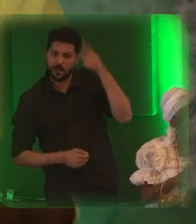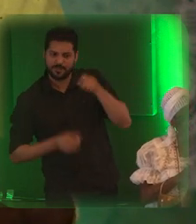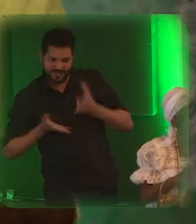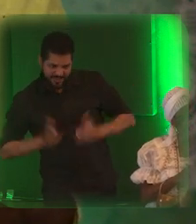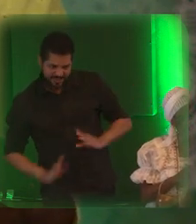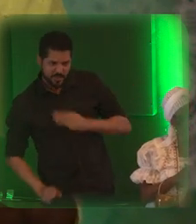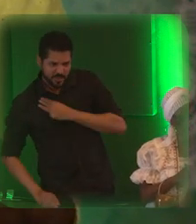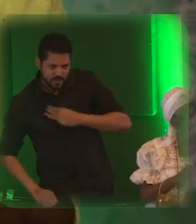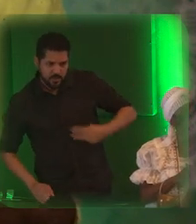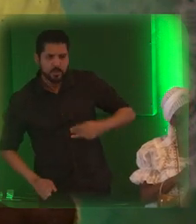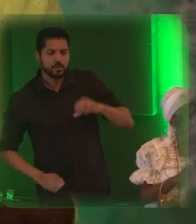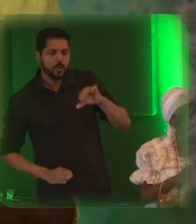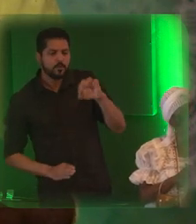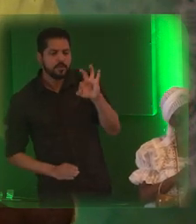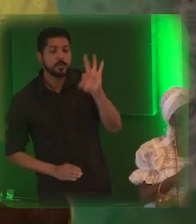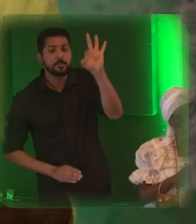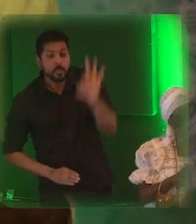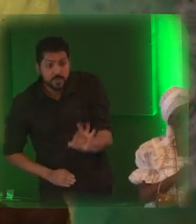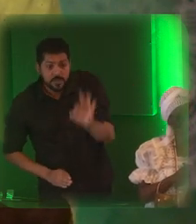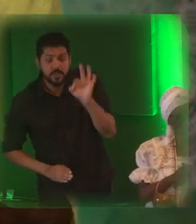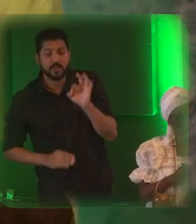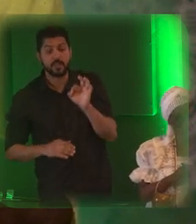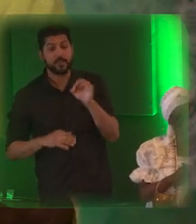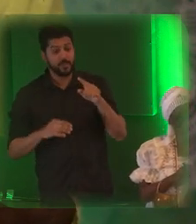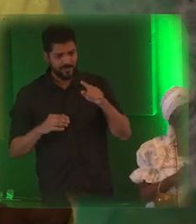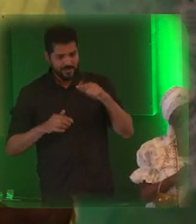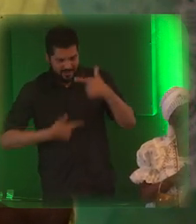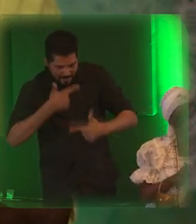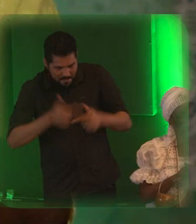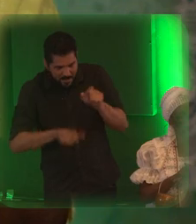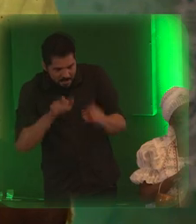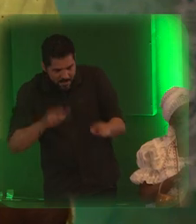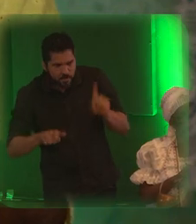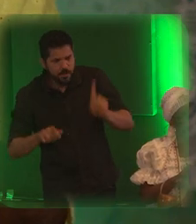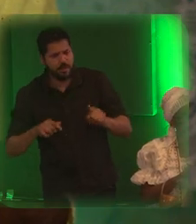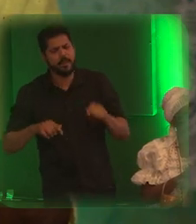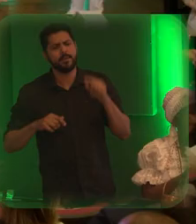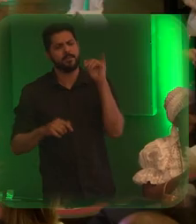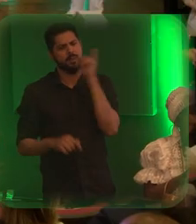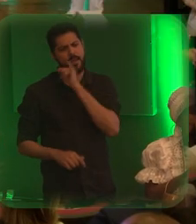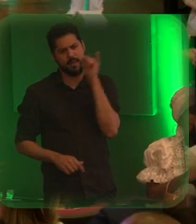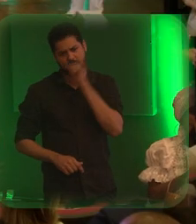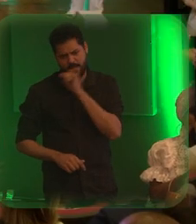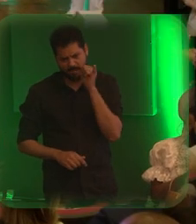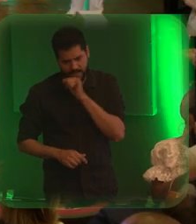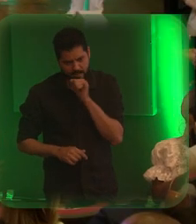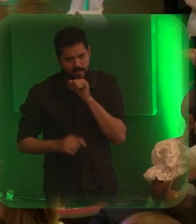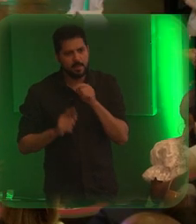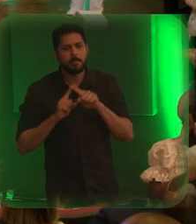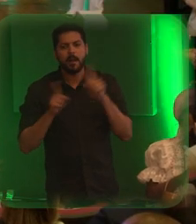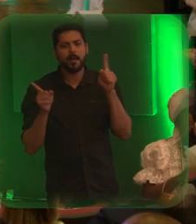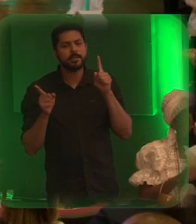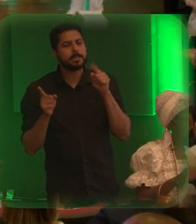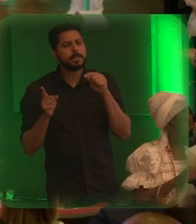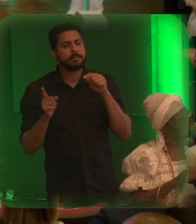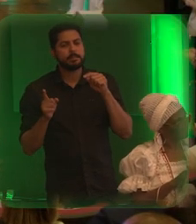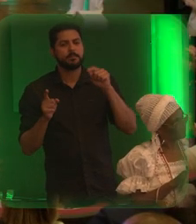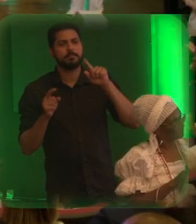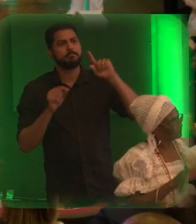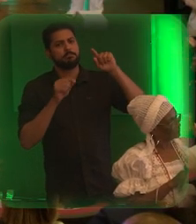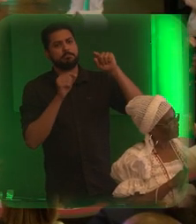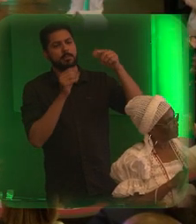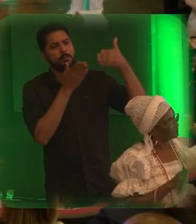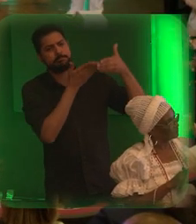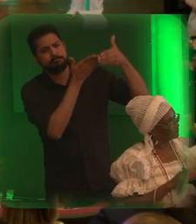90% dos funcionários eram italianos. Eram italianos nas empresas. Os negros tiveram que se ajeitar,